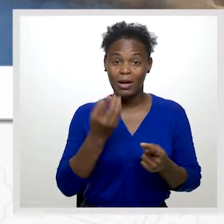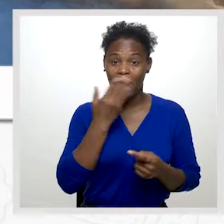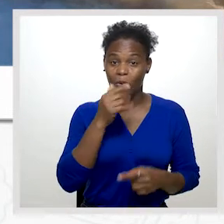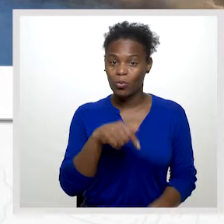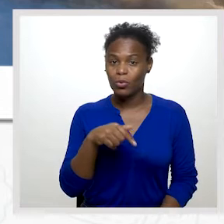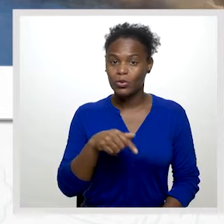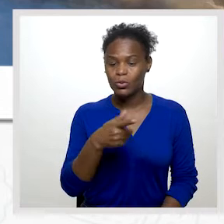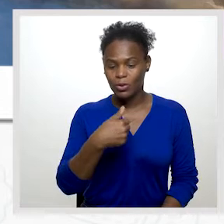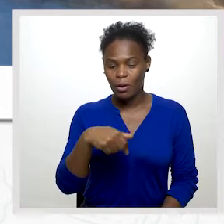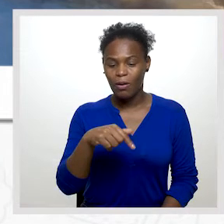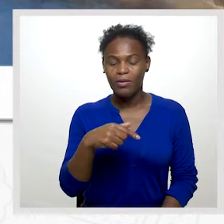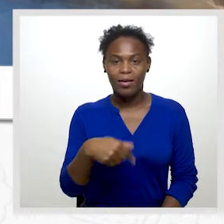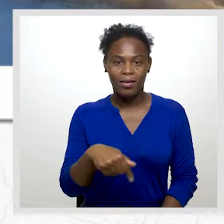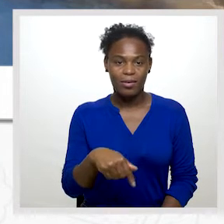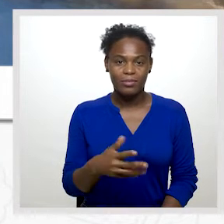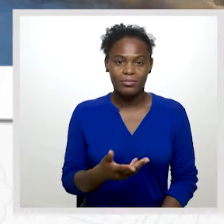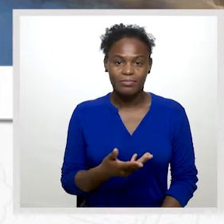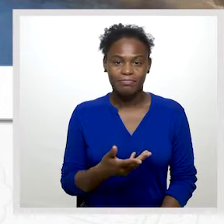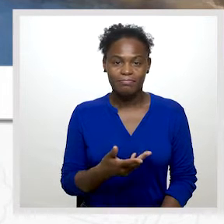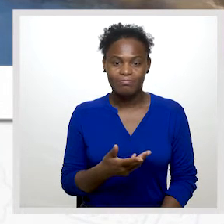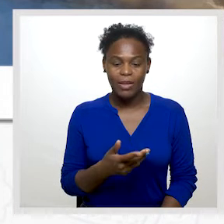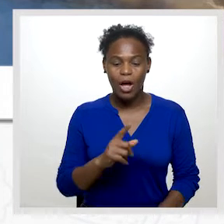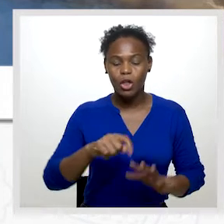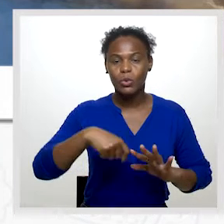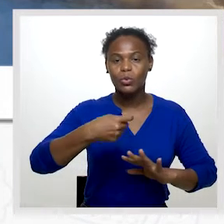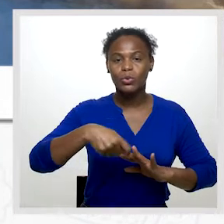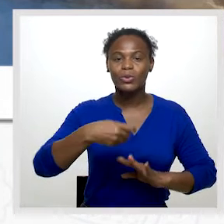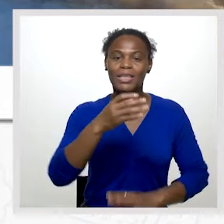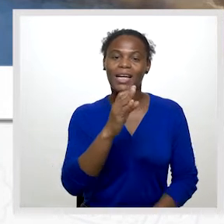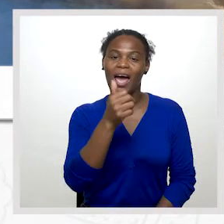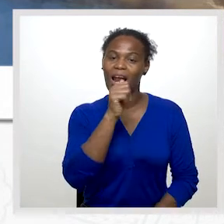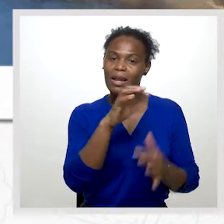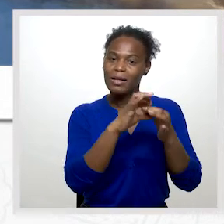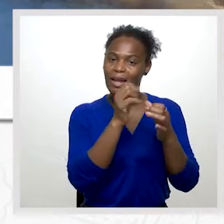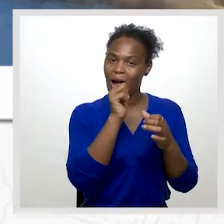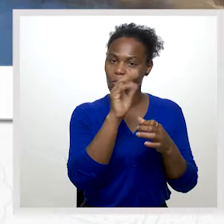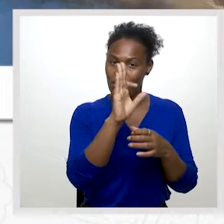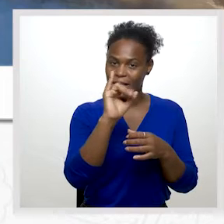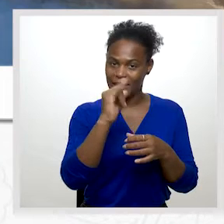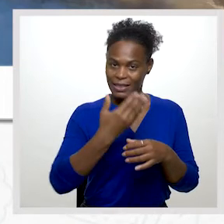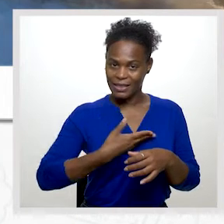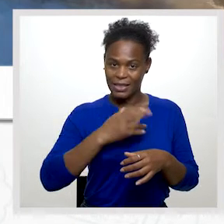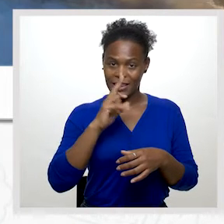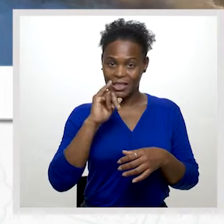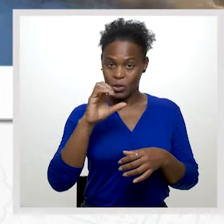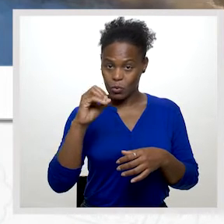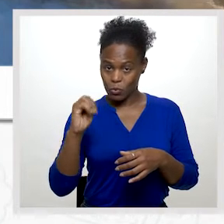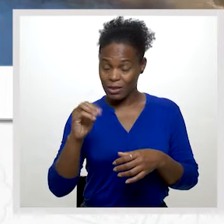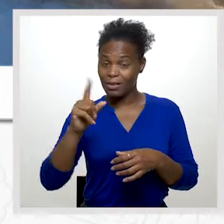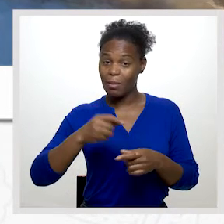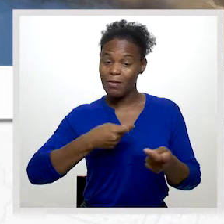nossa aula de hoje, trouxemos o seguinte: recursos hídricos. E também vamos ver